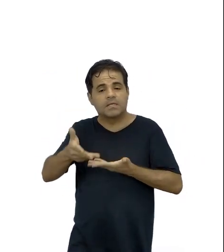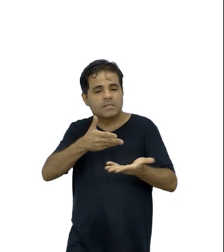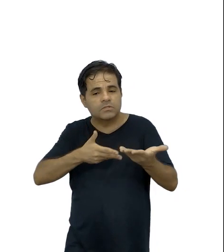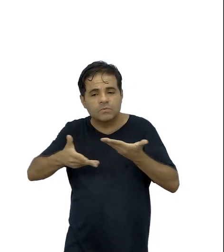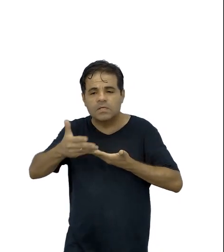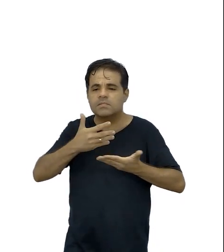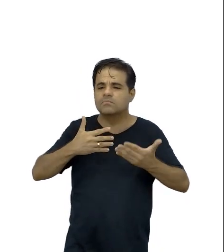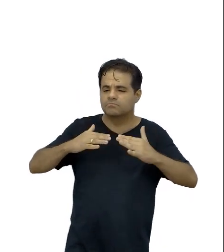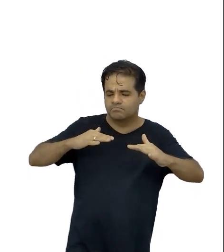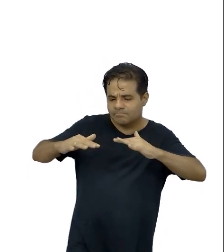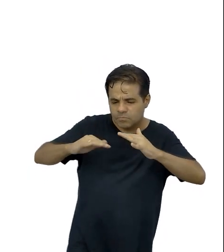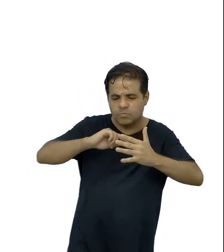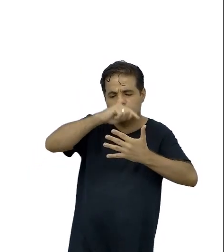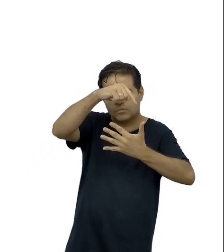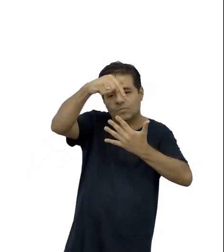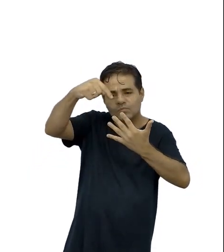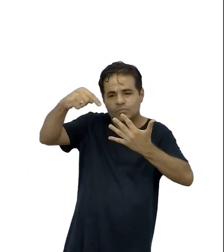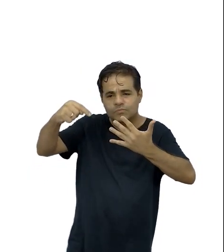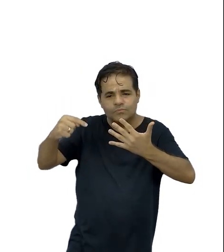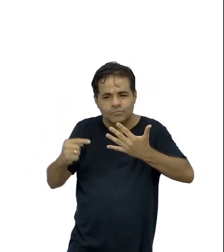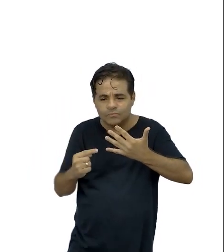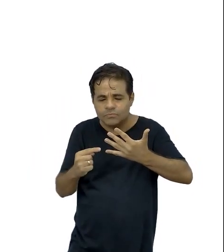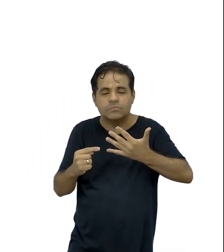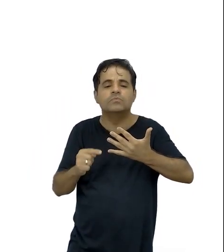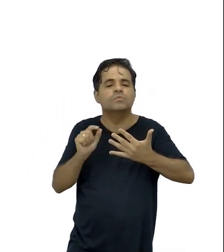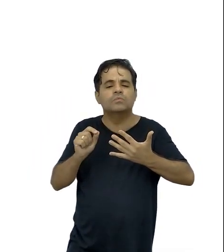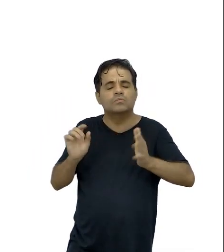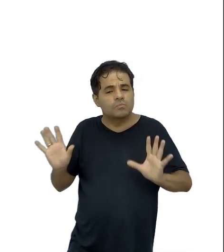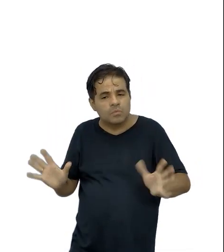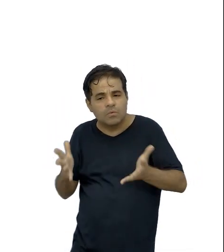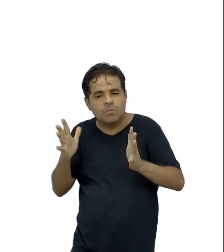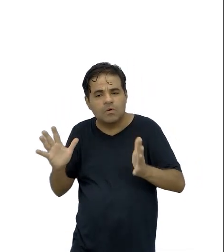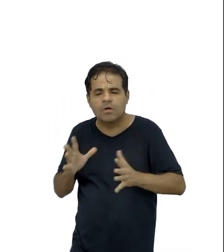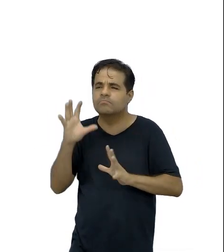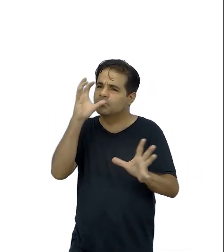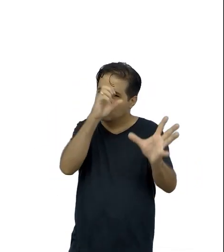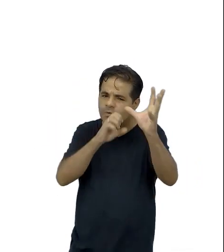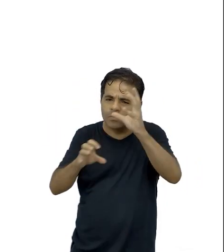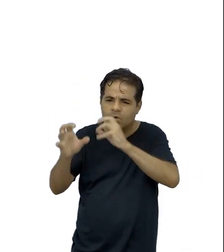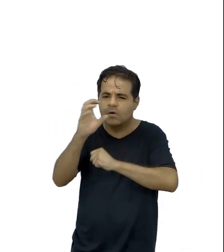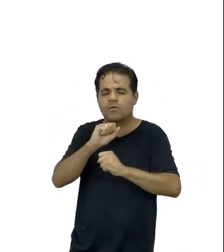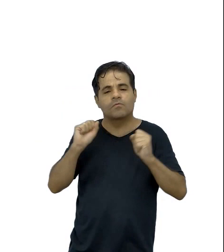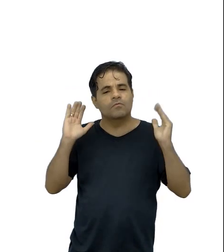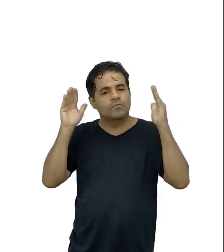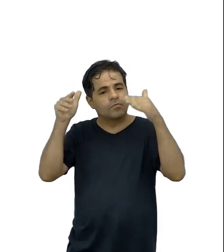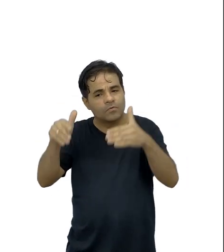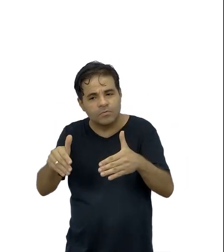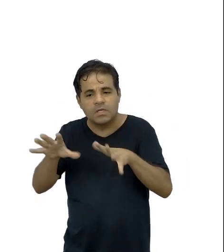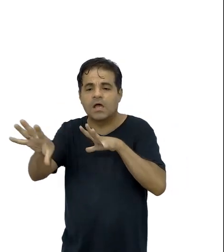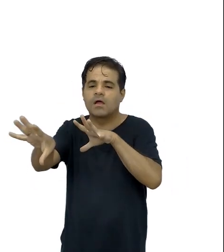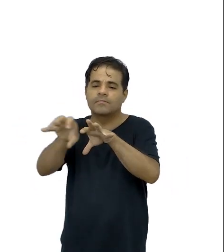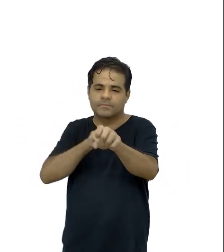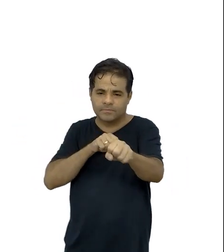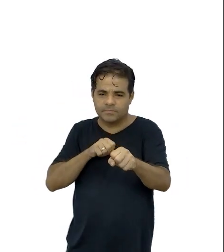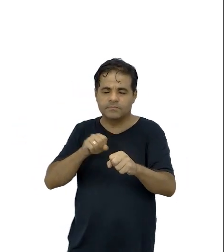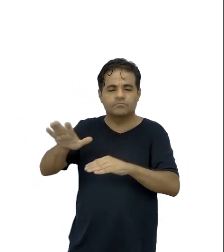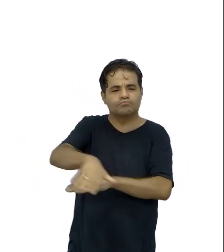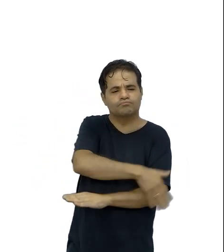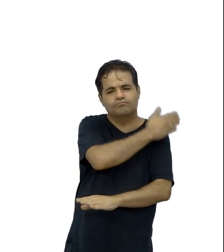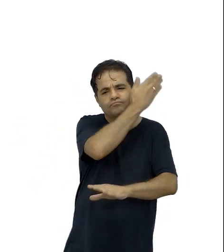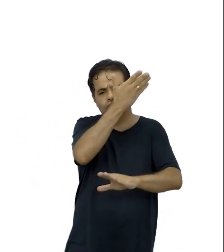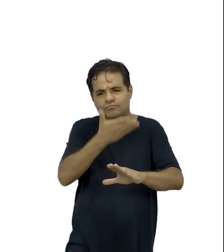articulação de todos esses eixos promovem uma aprendizagem voltada à formação integral